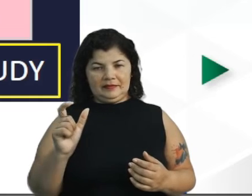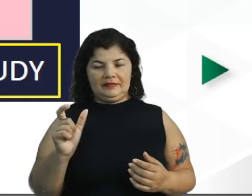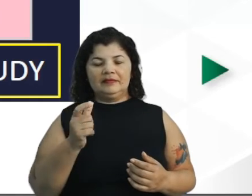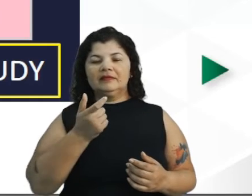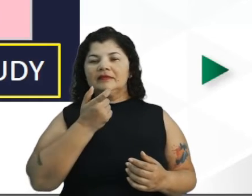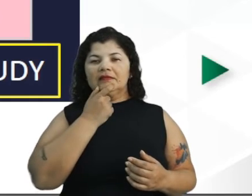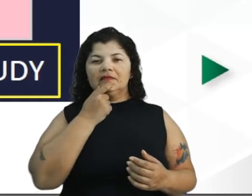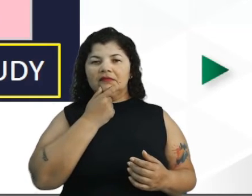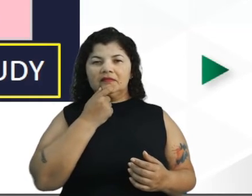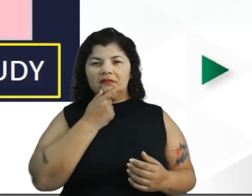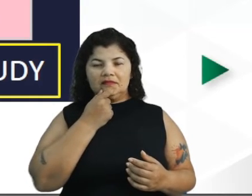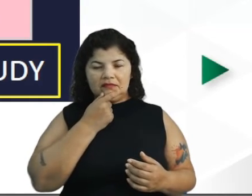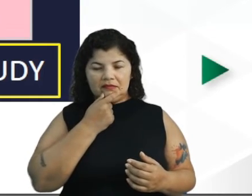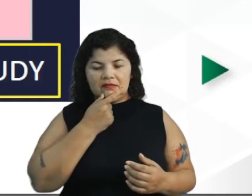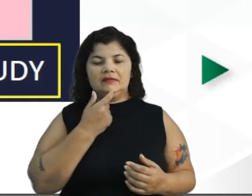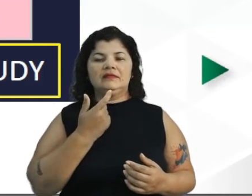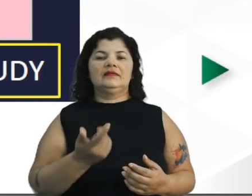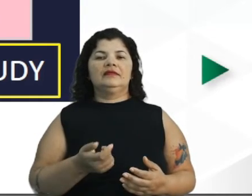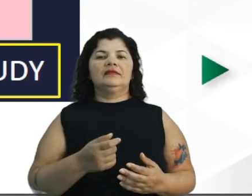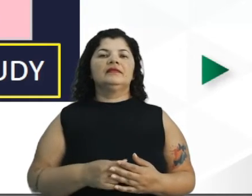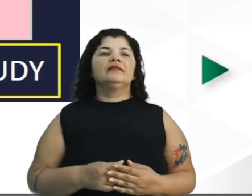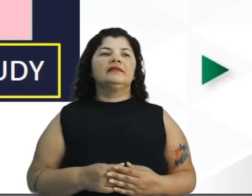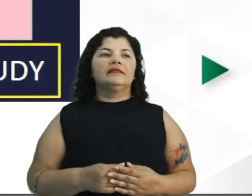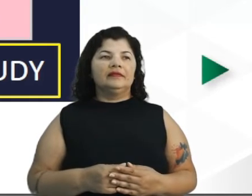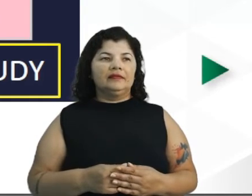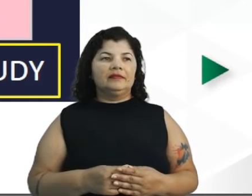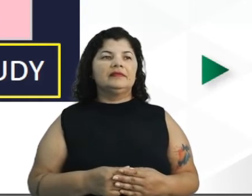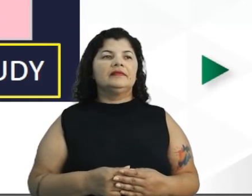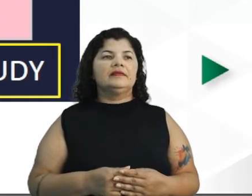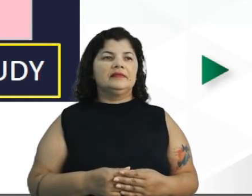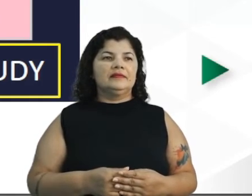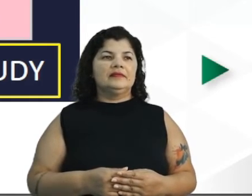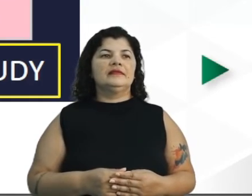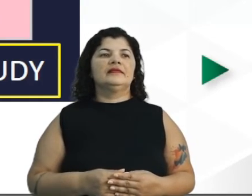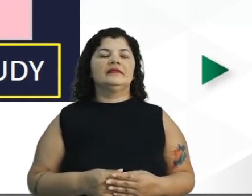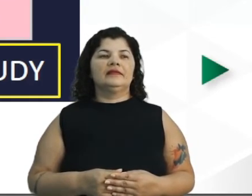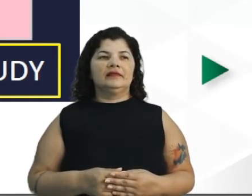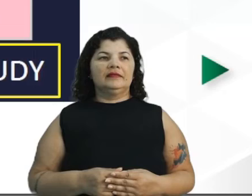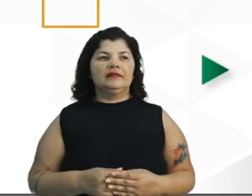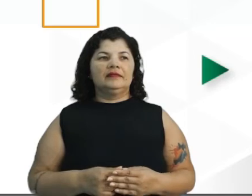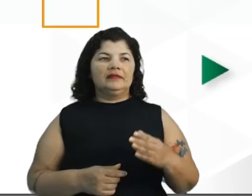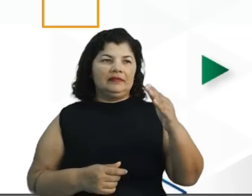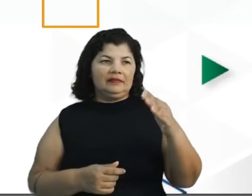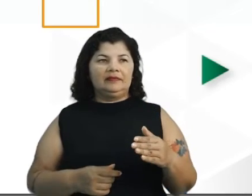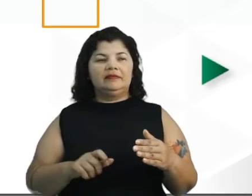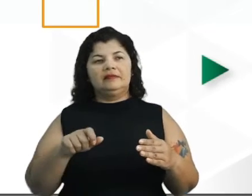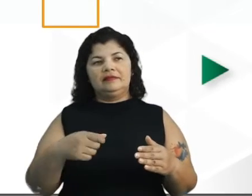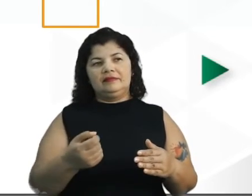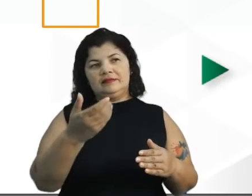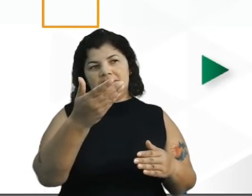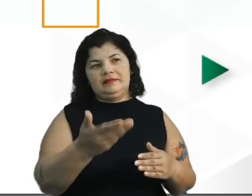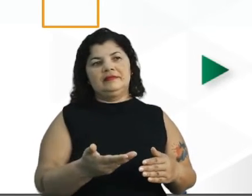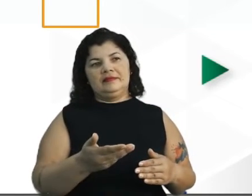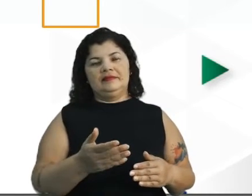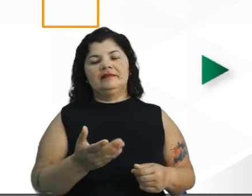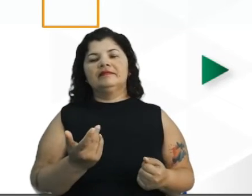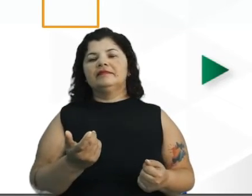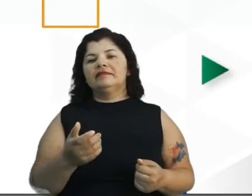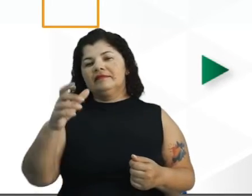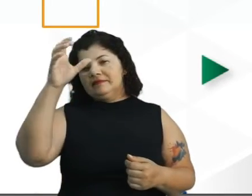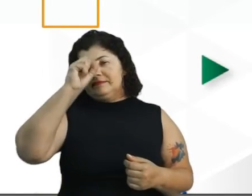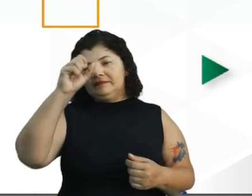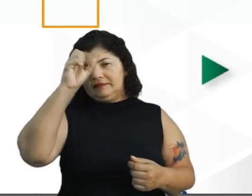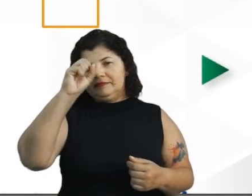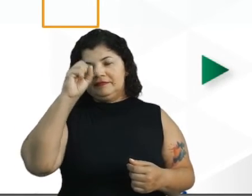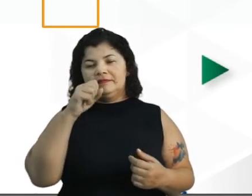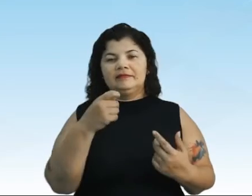play, drive, cook, taking photos e study de novo, são todas elas aí habilidades que eu